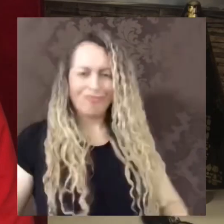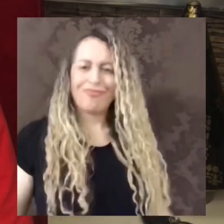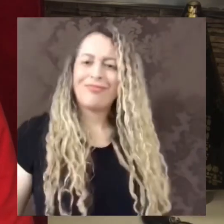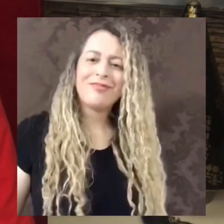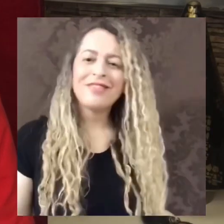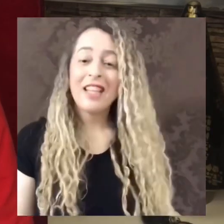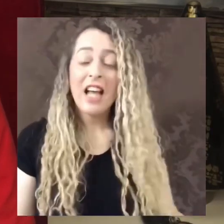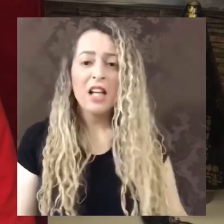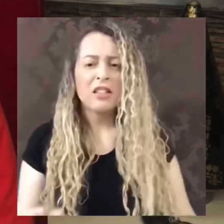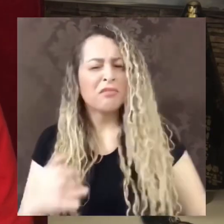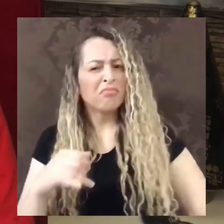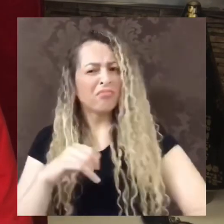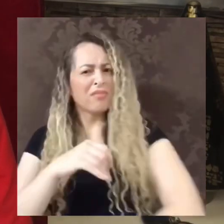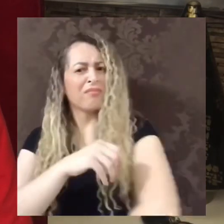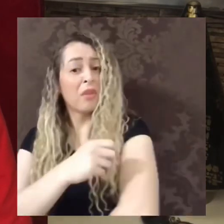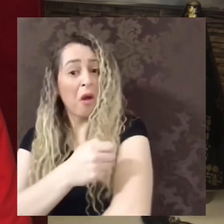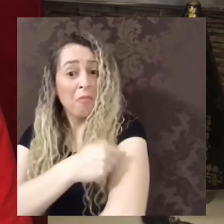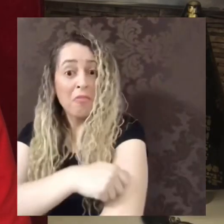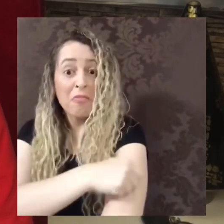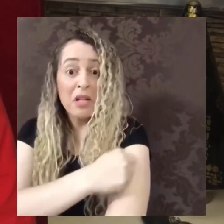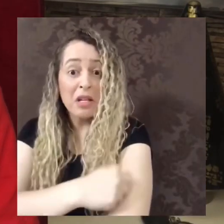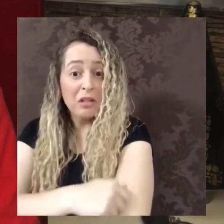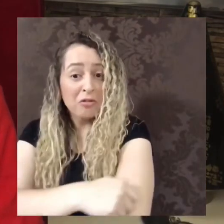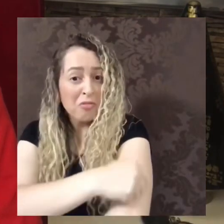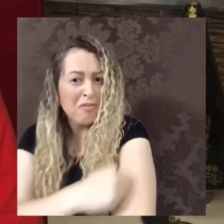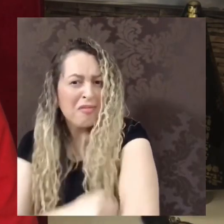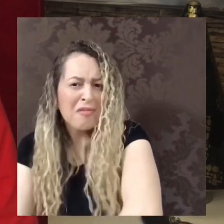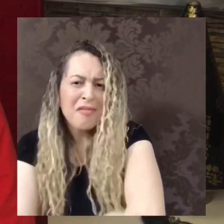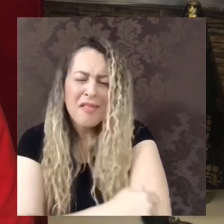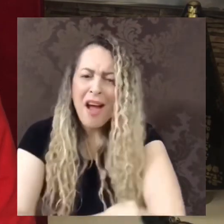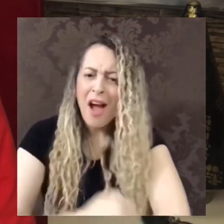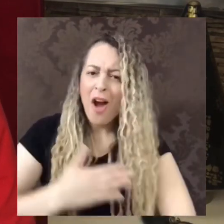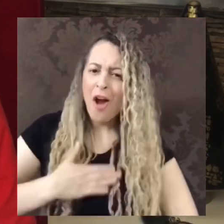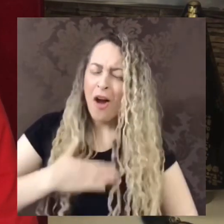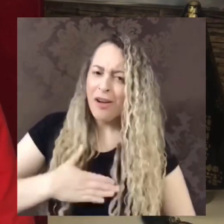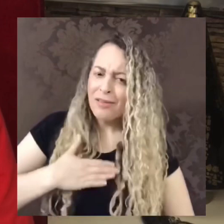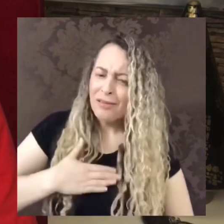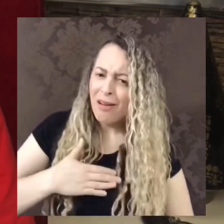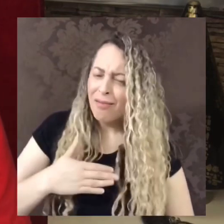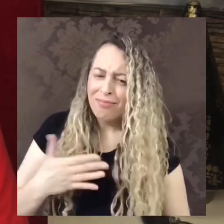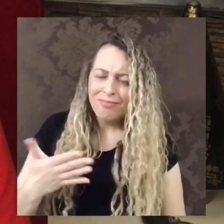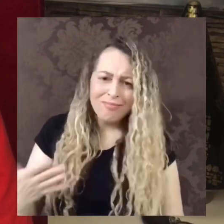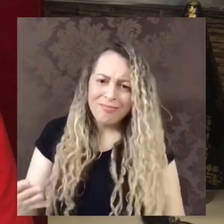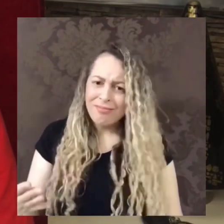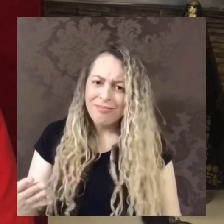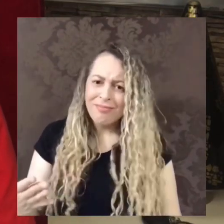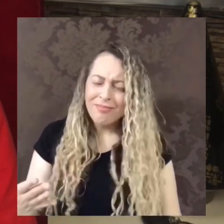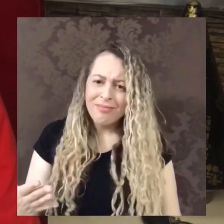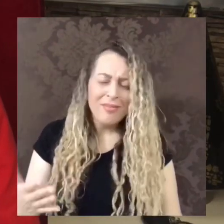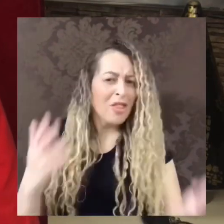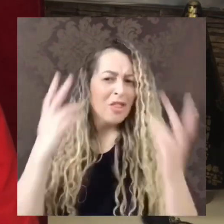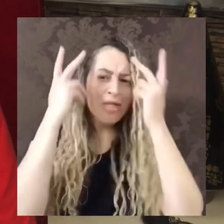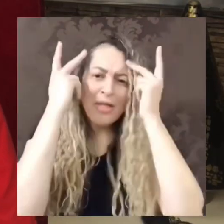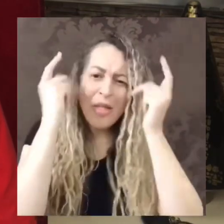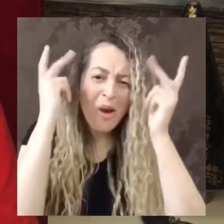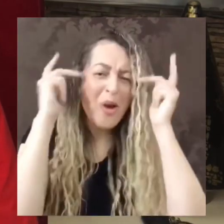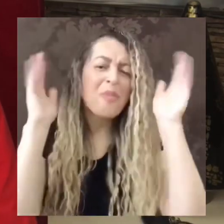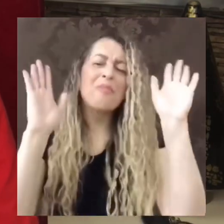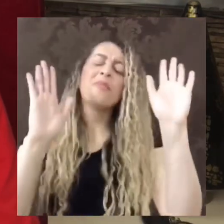sua fé e no seu visual. Se curte tatuagens ou pinturas naturais, e